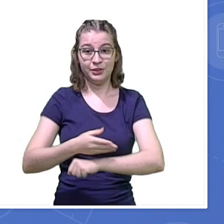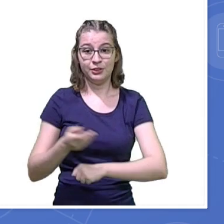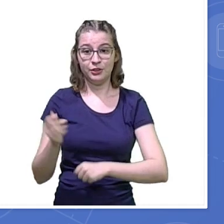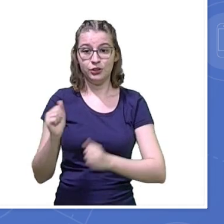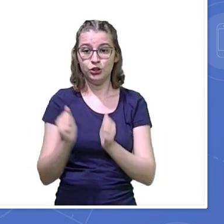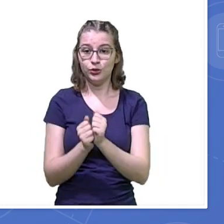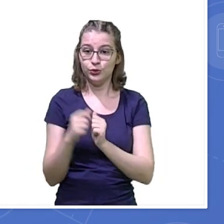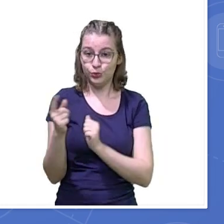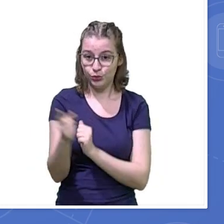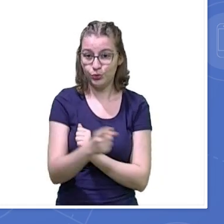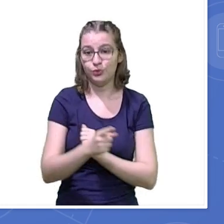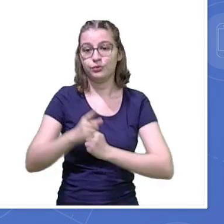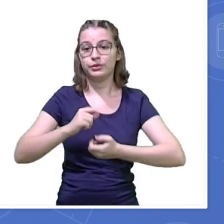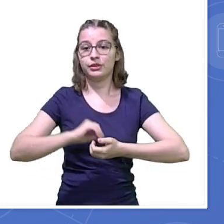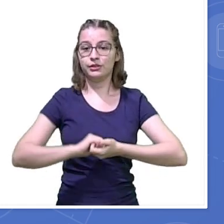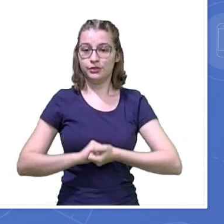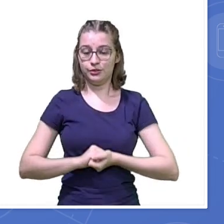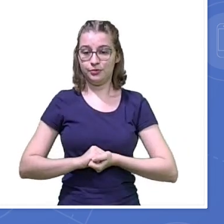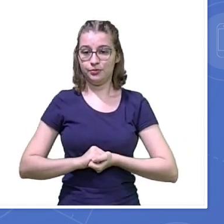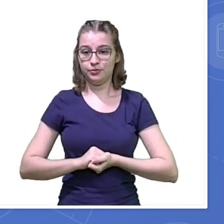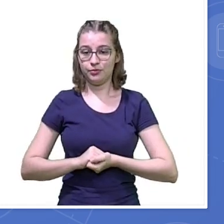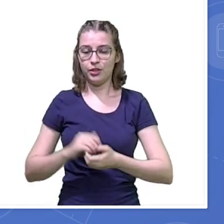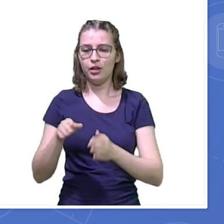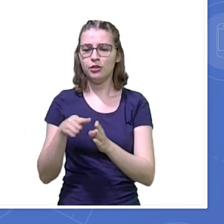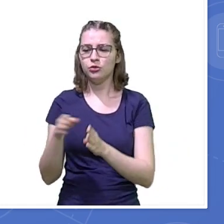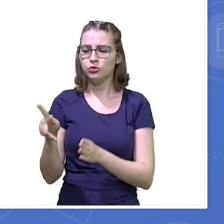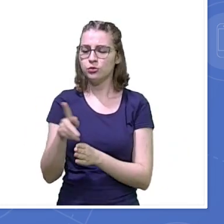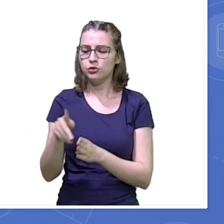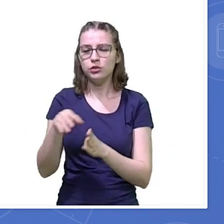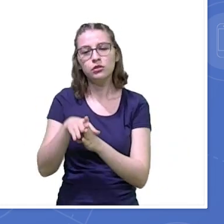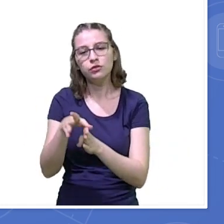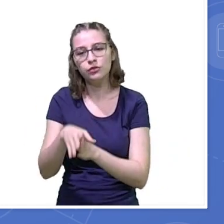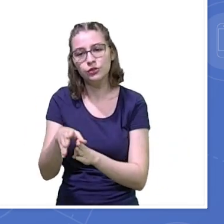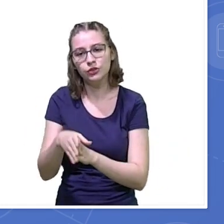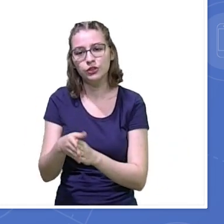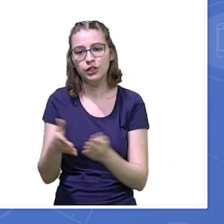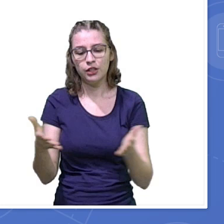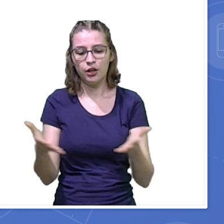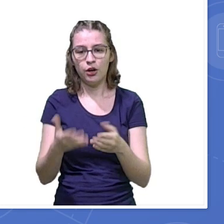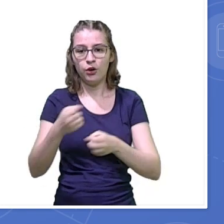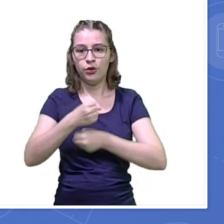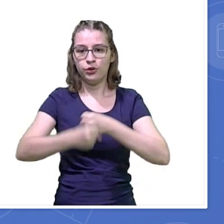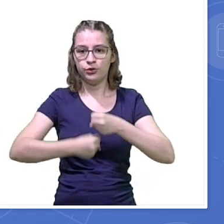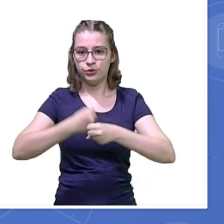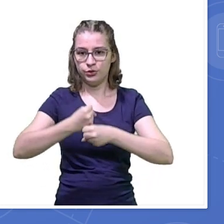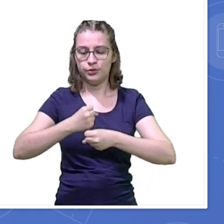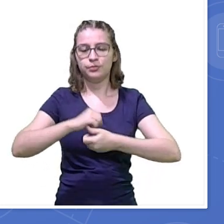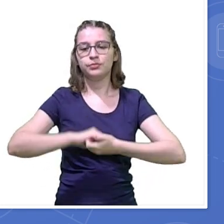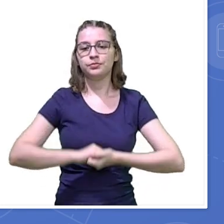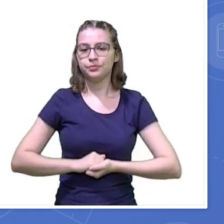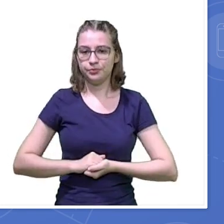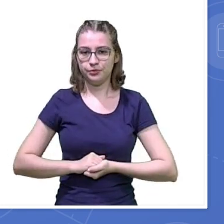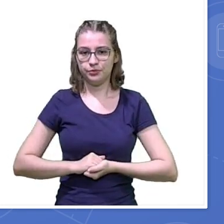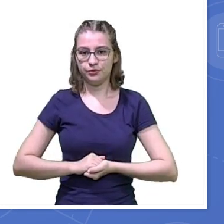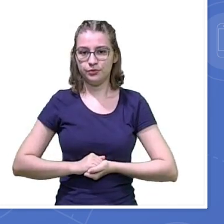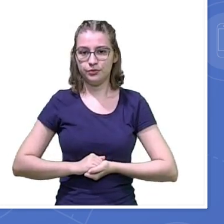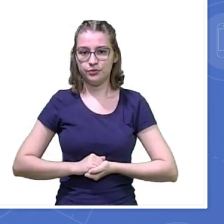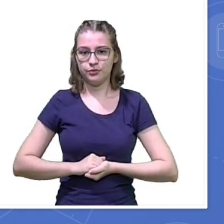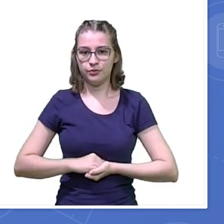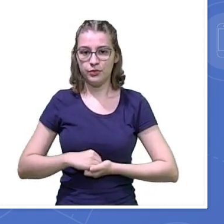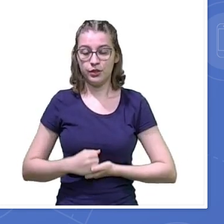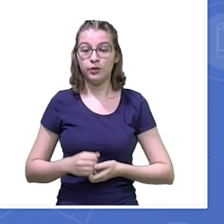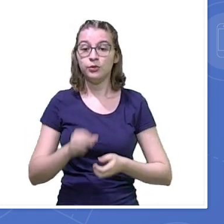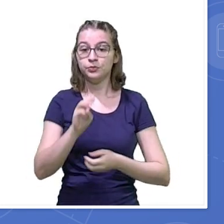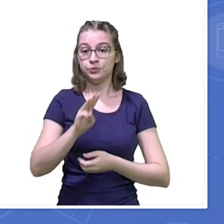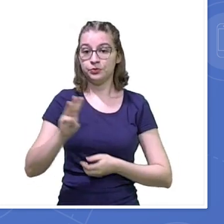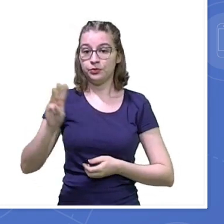São eles que vão conduzir vocês aí ao longo dos anos letivos, desde sempre, né? Pessoal, a plataforma Saber Mais, eu